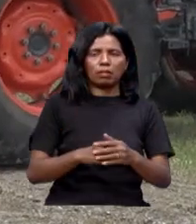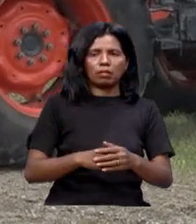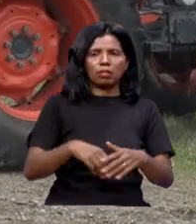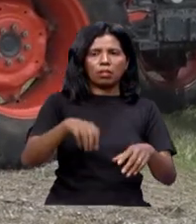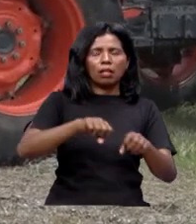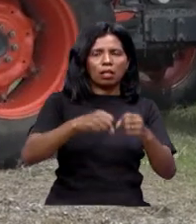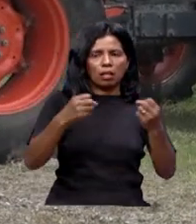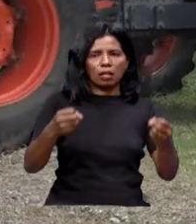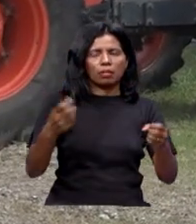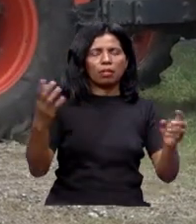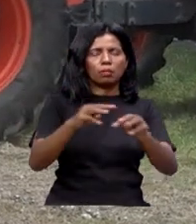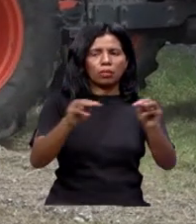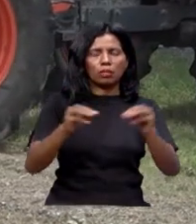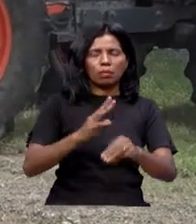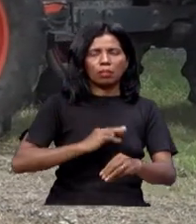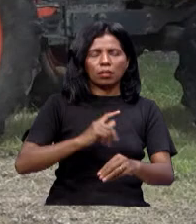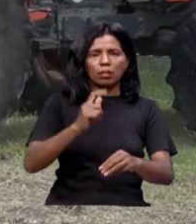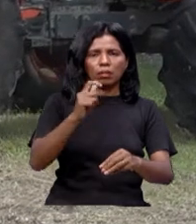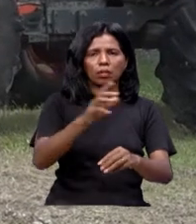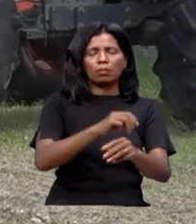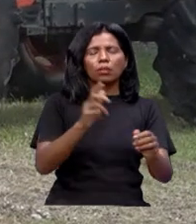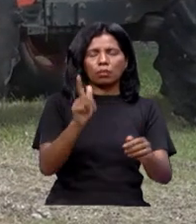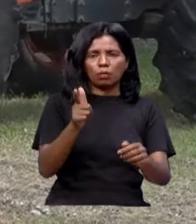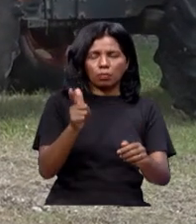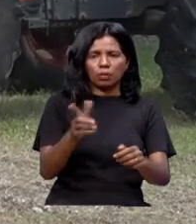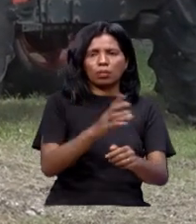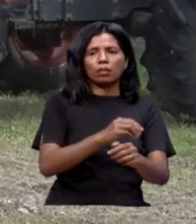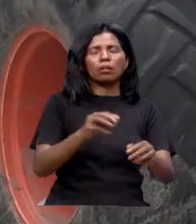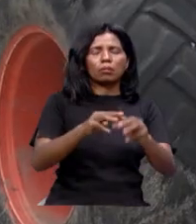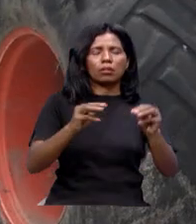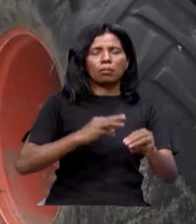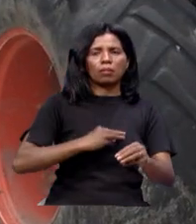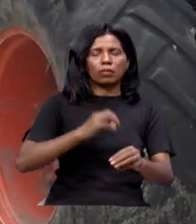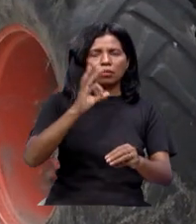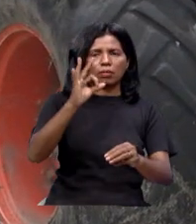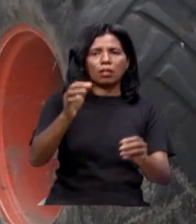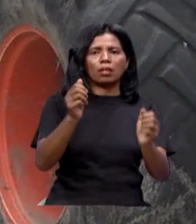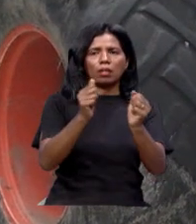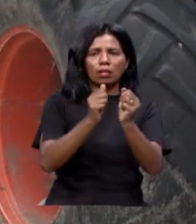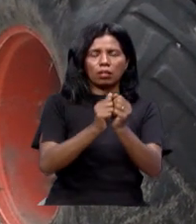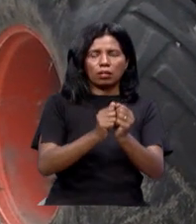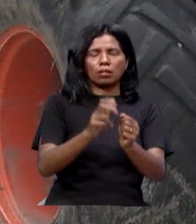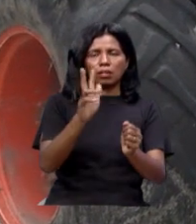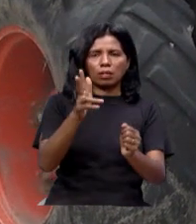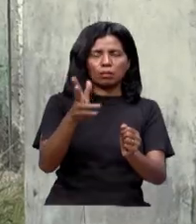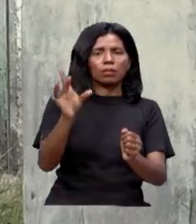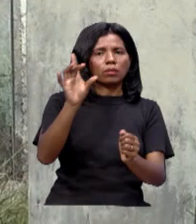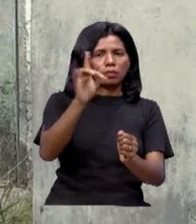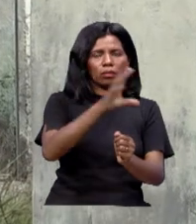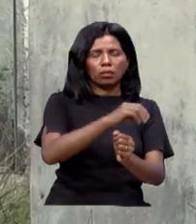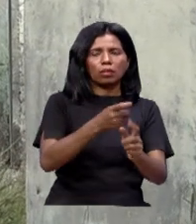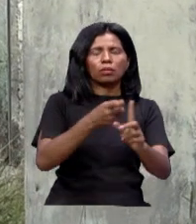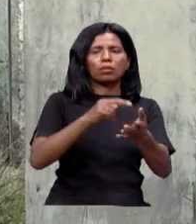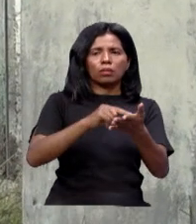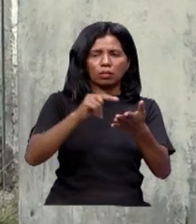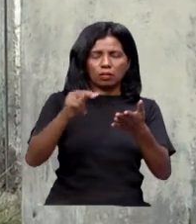la funciona em município Manatutu, hamutu crua nulo no em município Manufai, hamutu unidade tul nulo rasanhitu, o si número